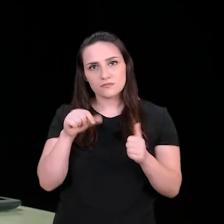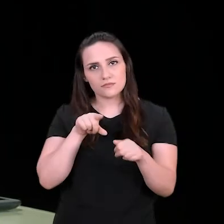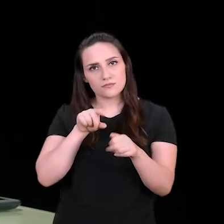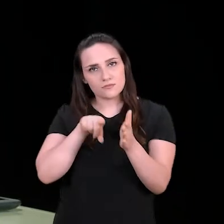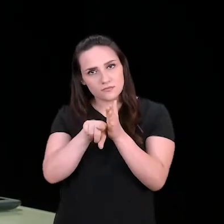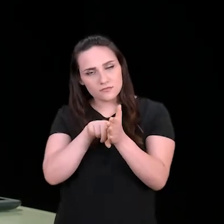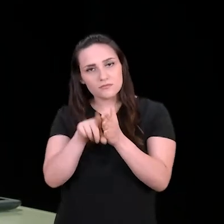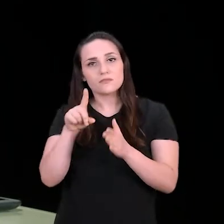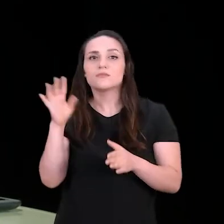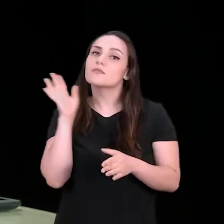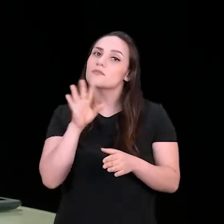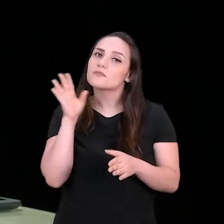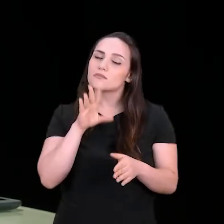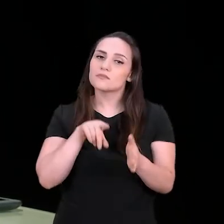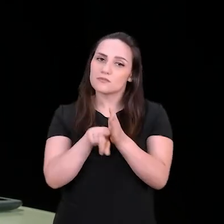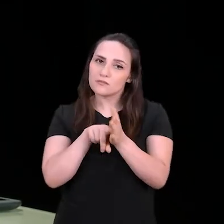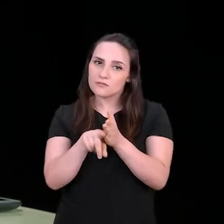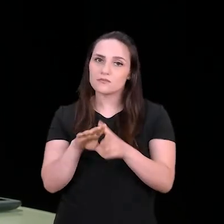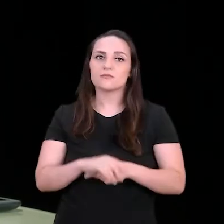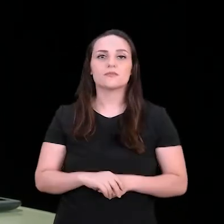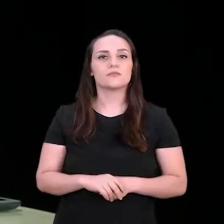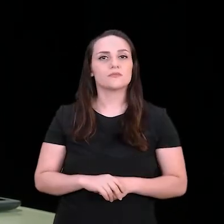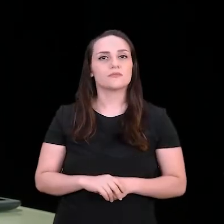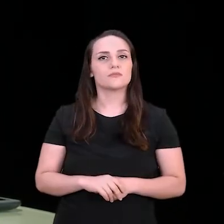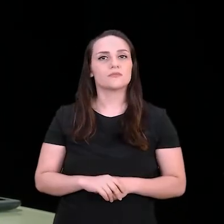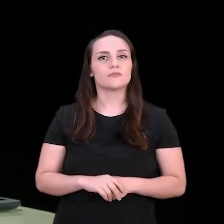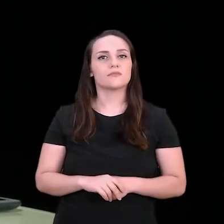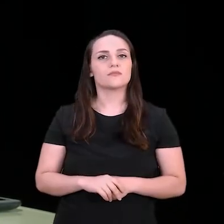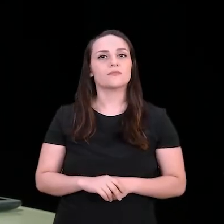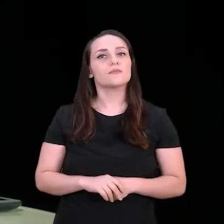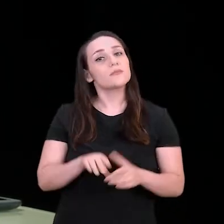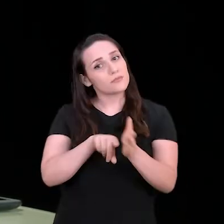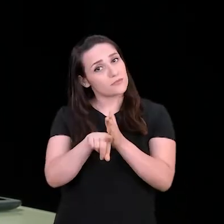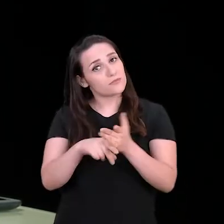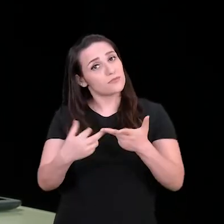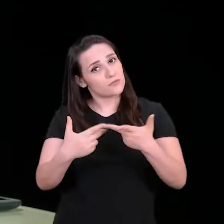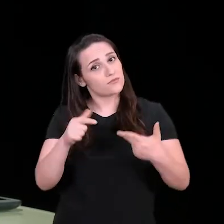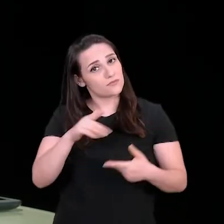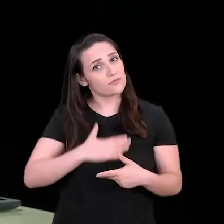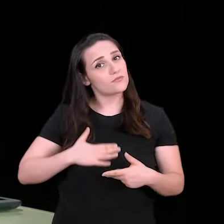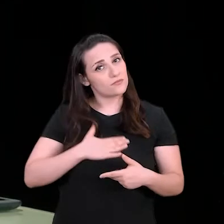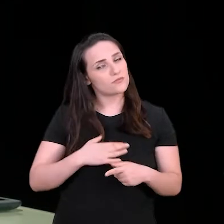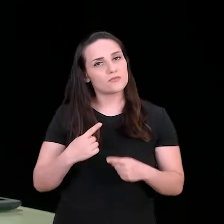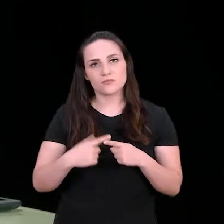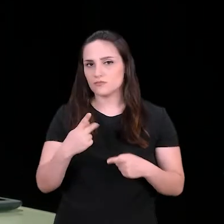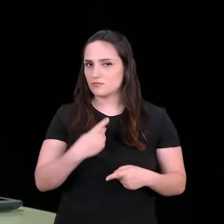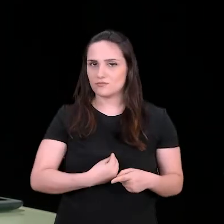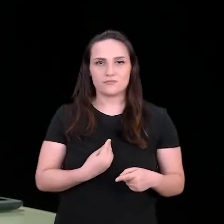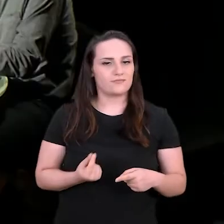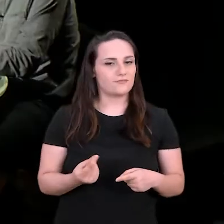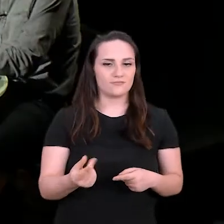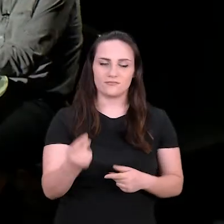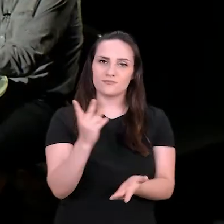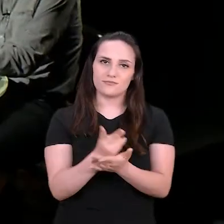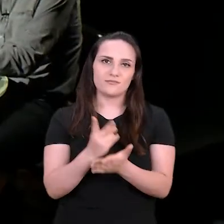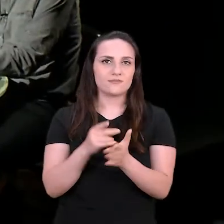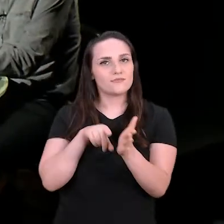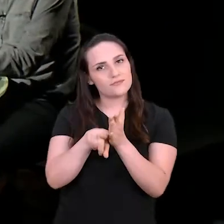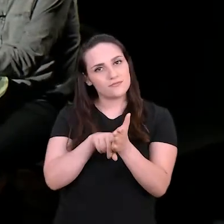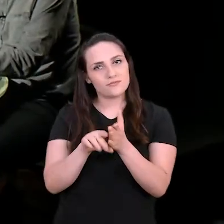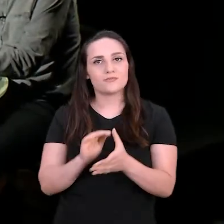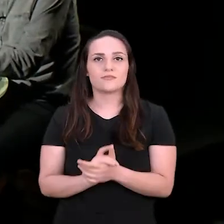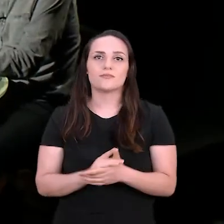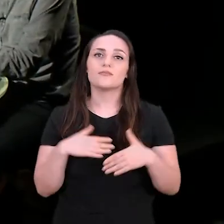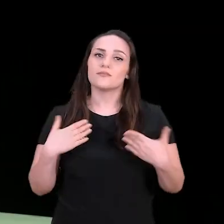pesquisar, é legal pesquisar, e aí pesquise alguma coisa que você goste, porque muito provavelmente você vai ficar a vida inteira com essa pesquisa. É isso